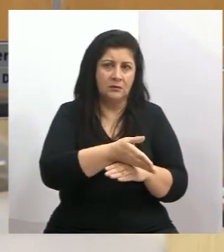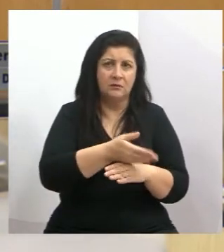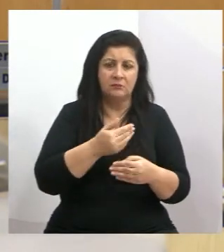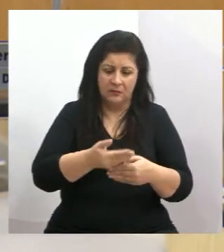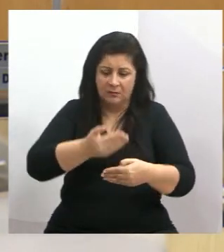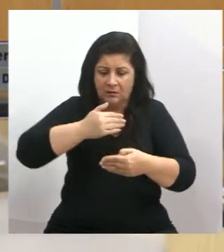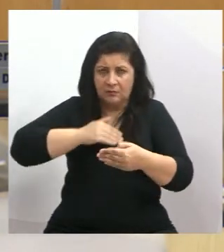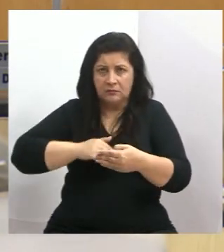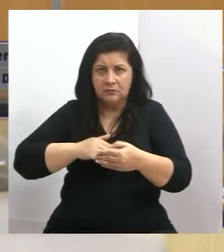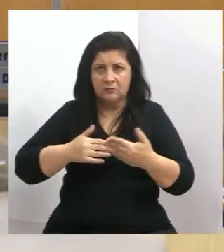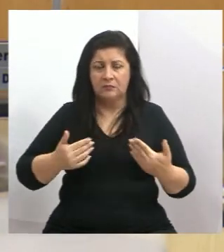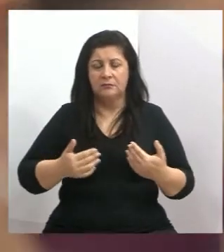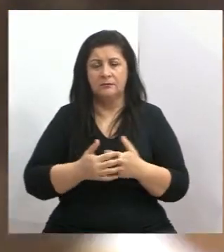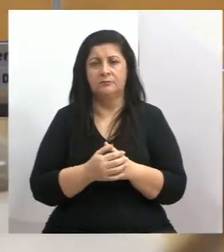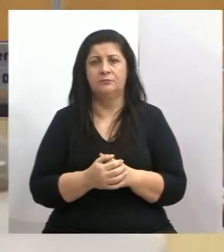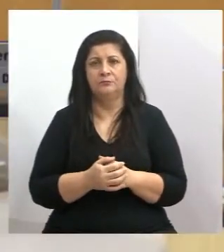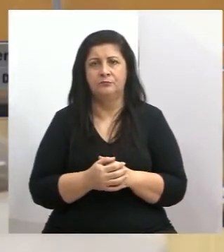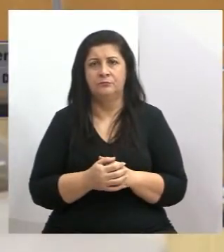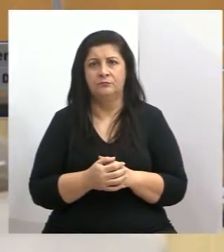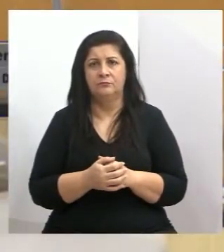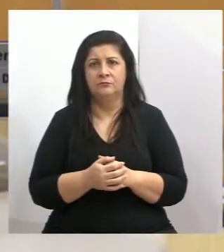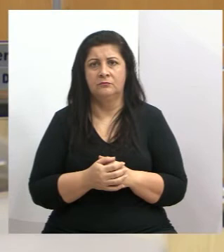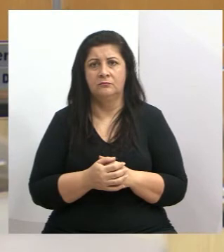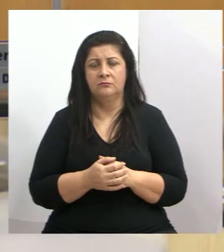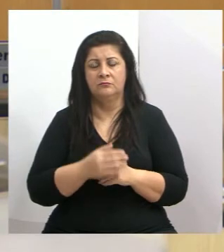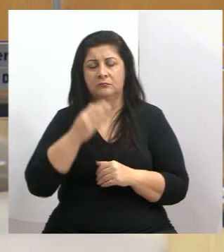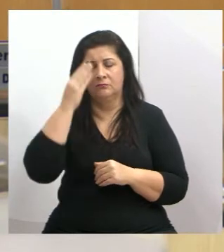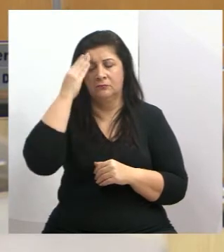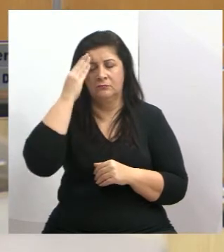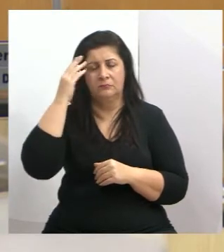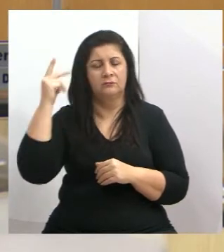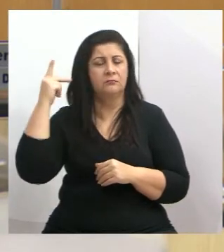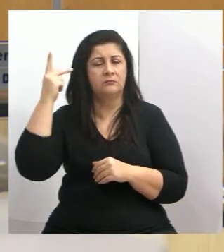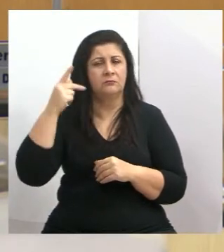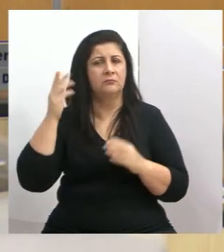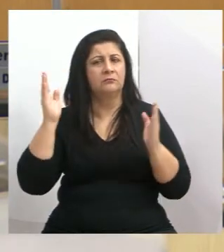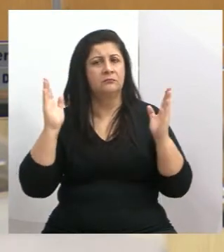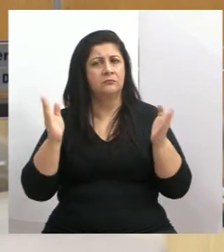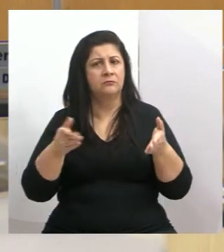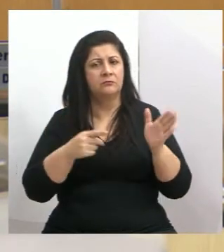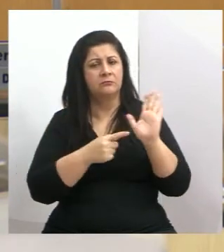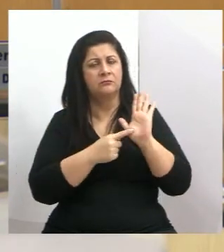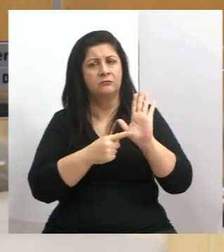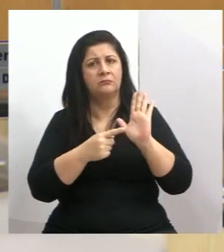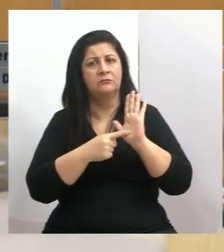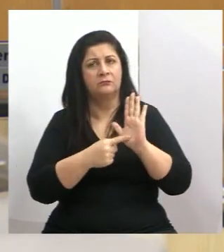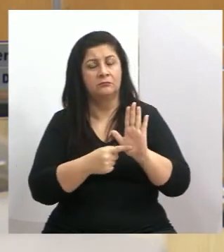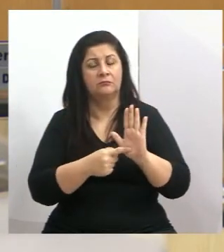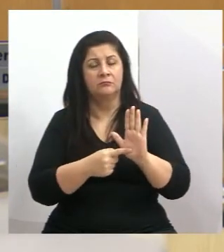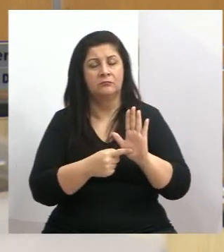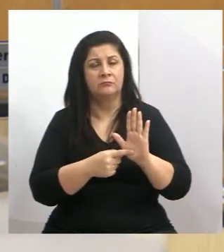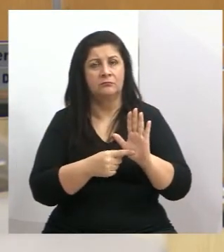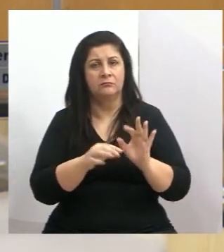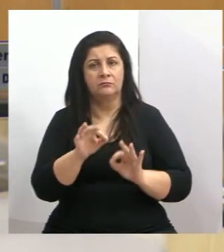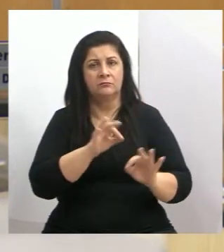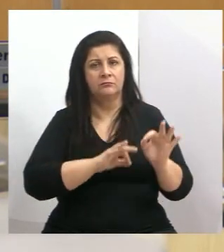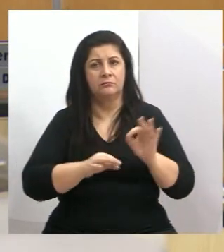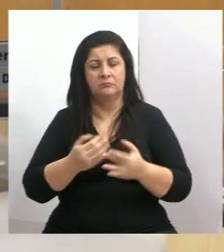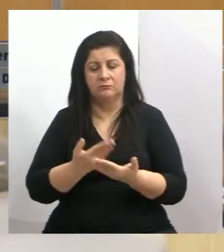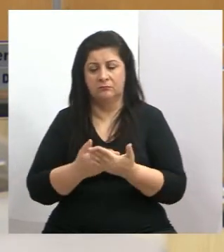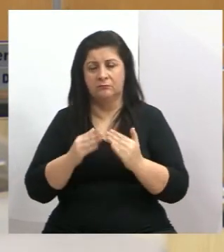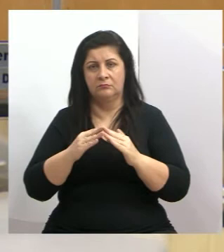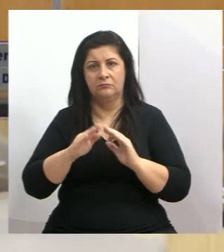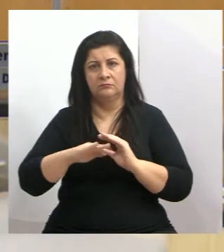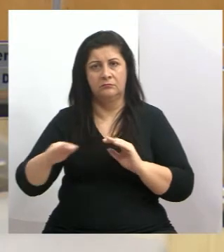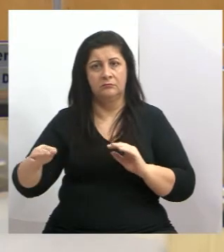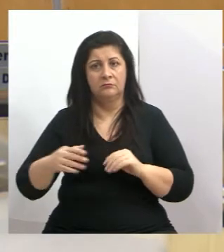público dessa forma considerando que este Vereador fez algumas observações no projeto da creche e